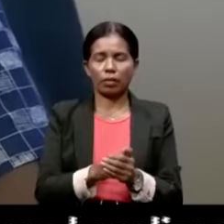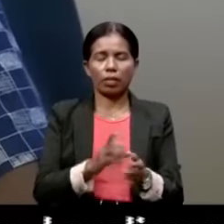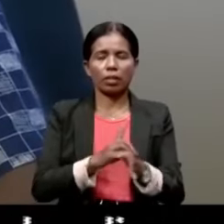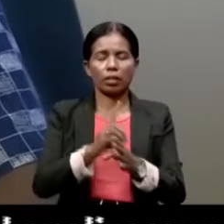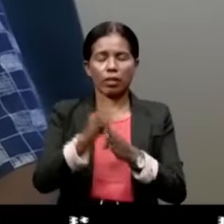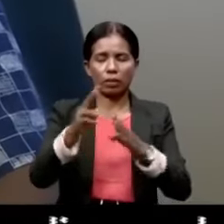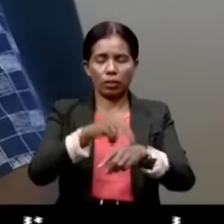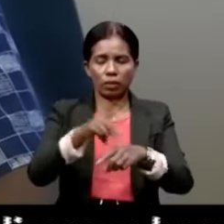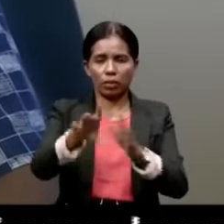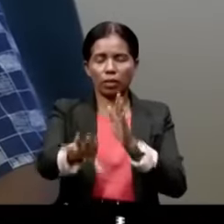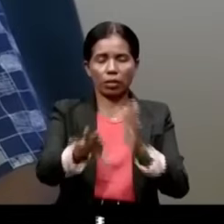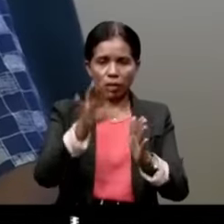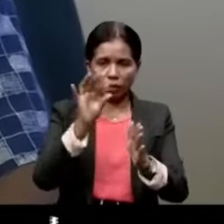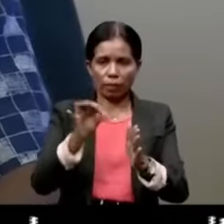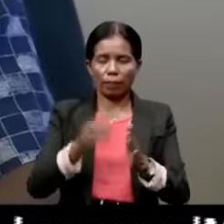tang on orientação si